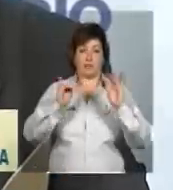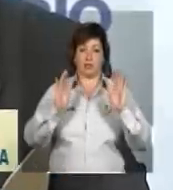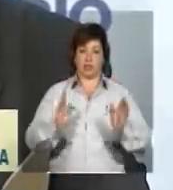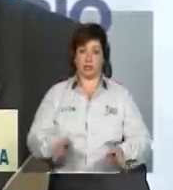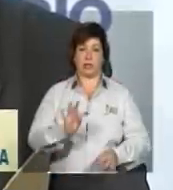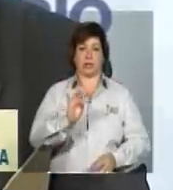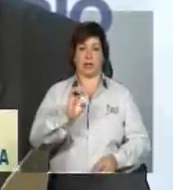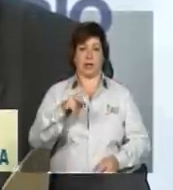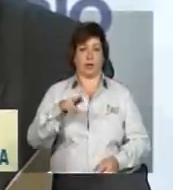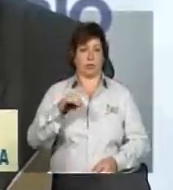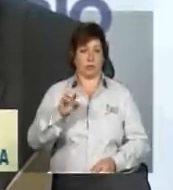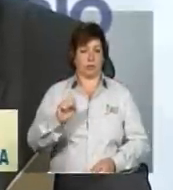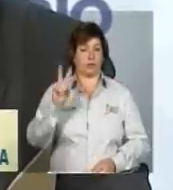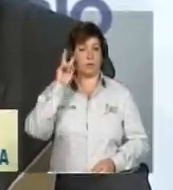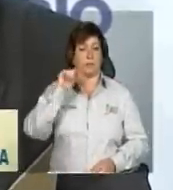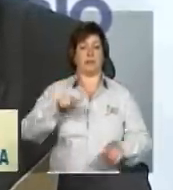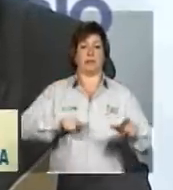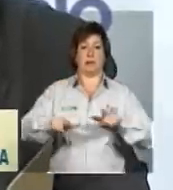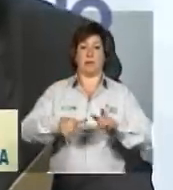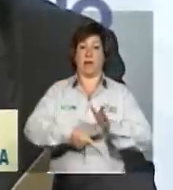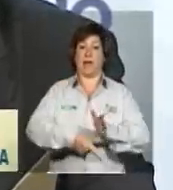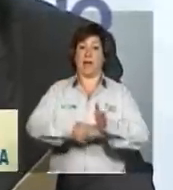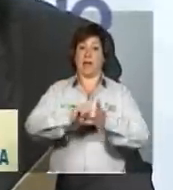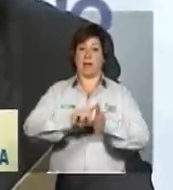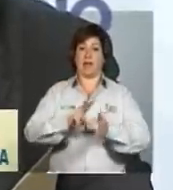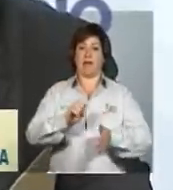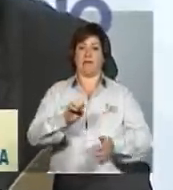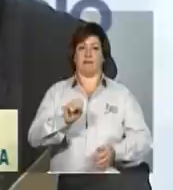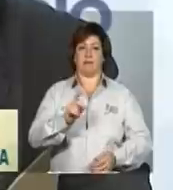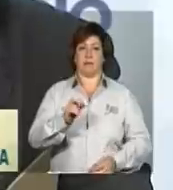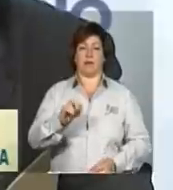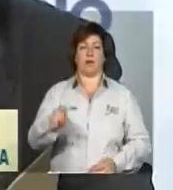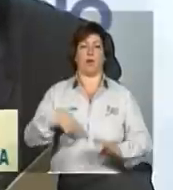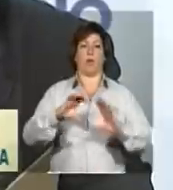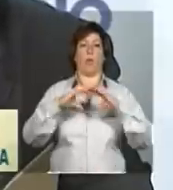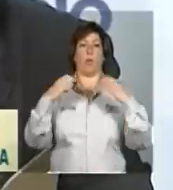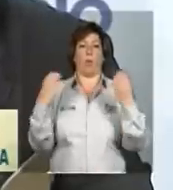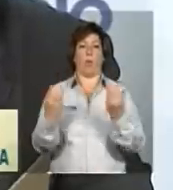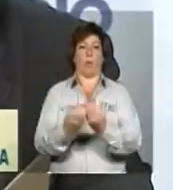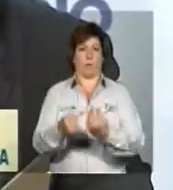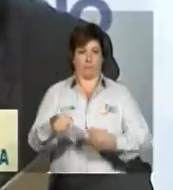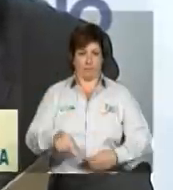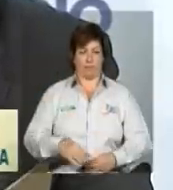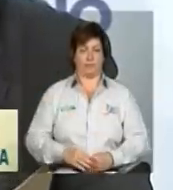antes da véspera do segmento de cúpula da conferência.